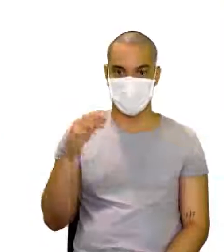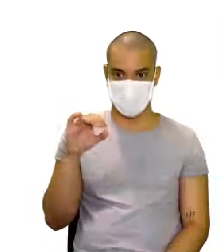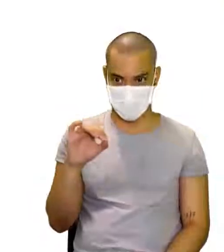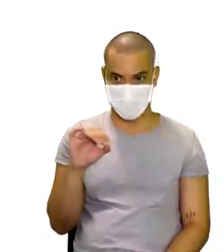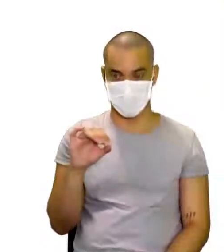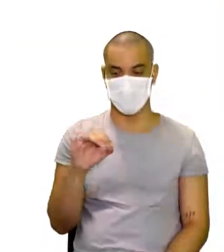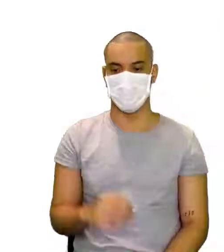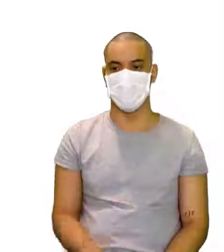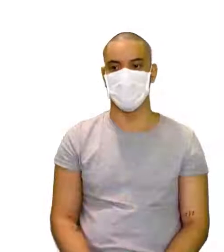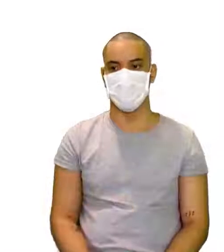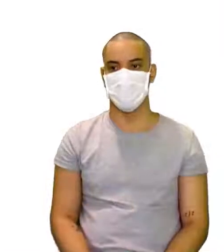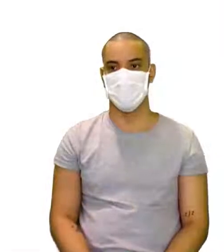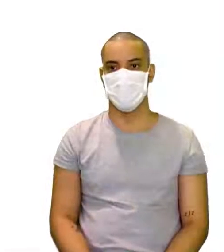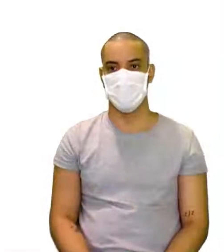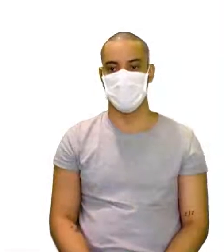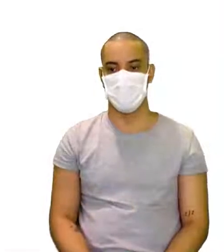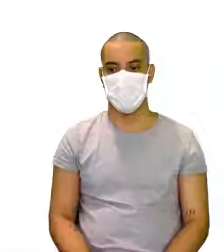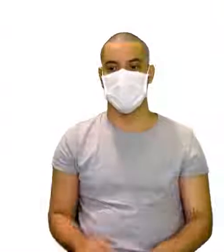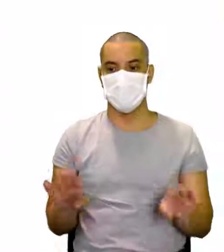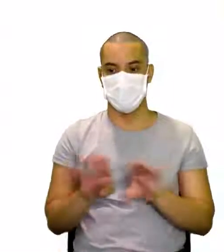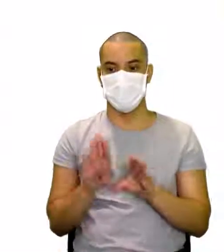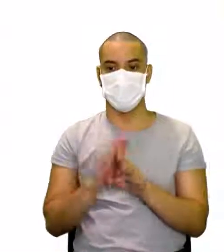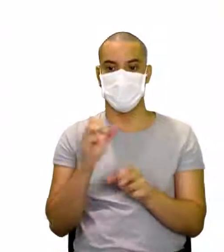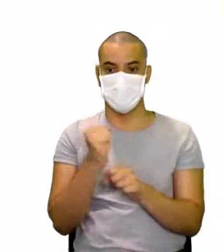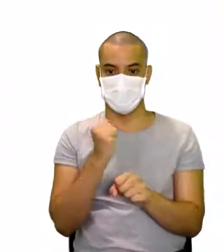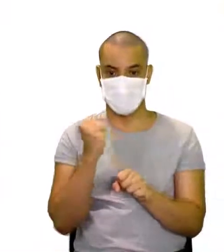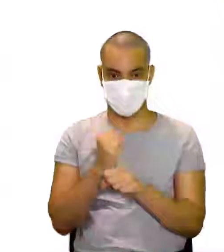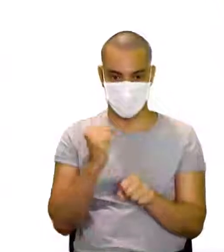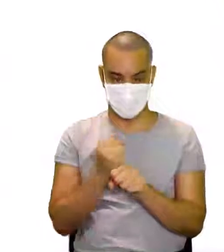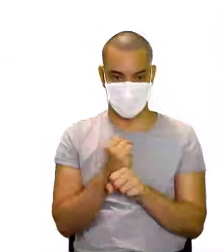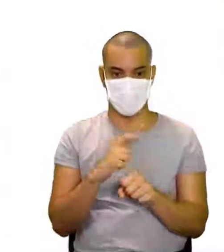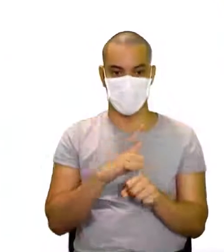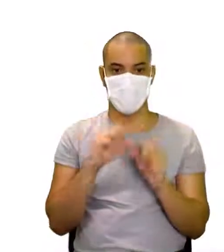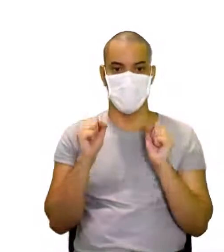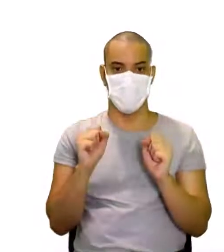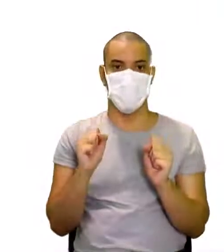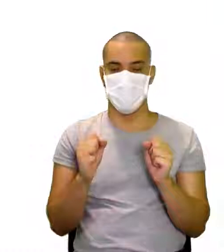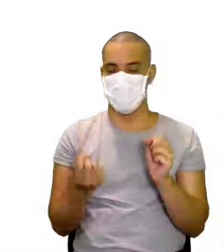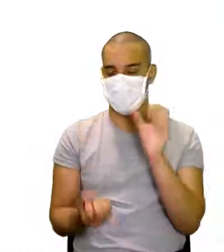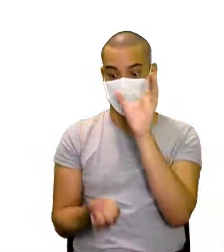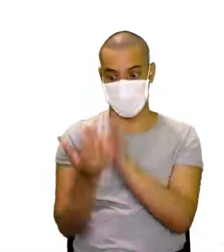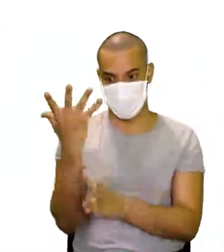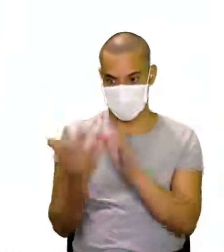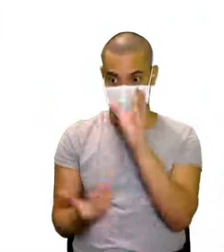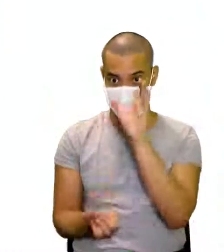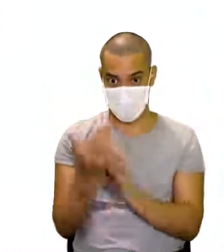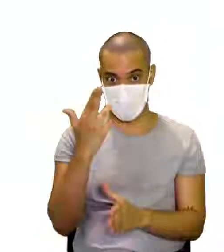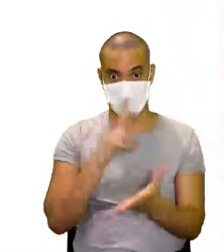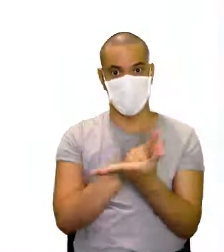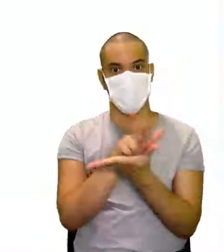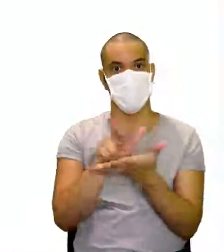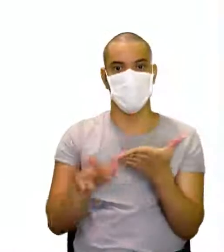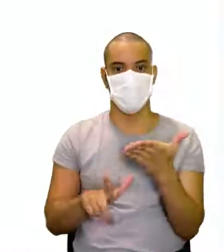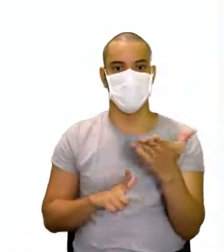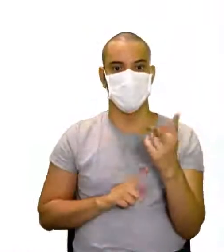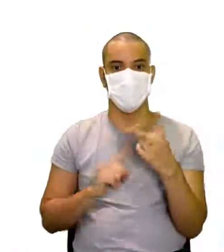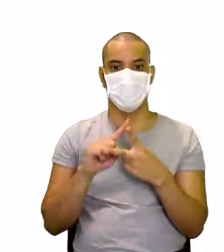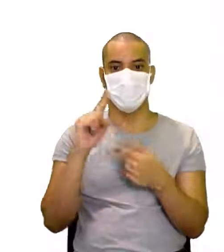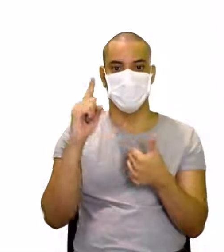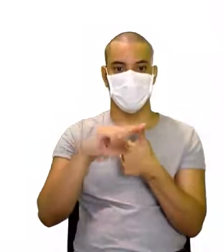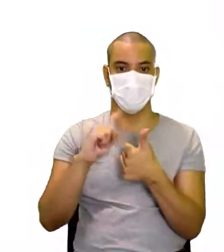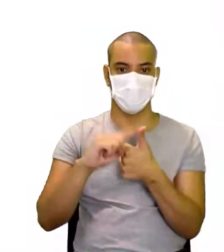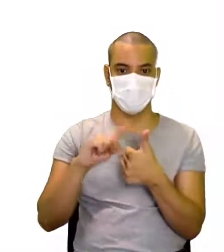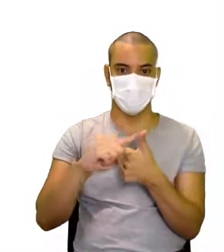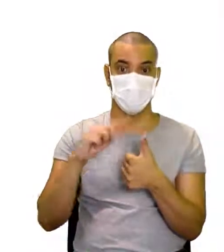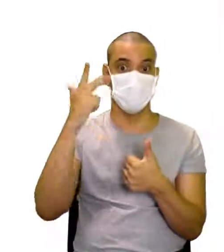propriedades magnéticas e também construir ímãs artificiais, nós temos aí os vários tipos de ímã. Eu tenho dois tipos, o ímã